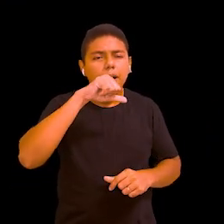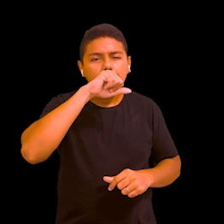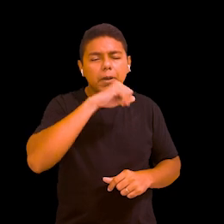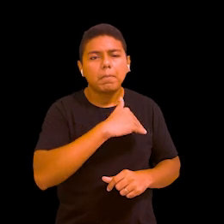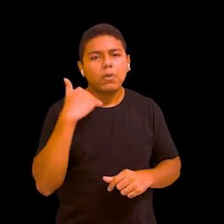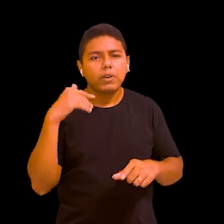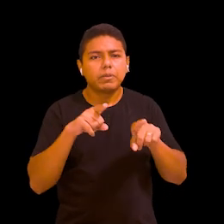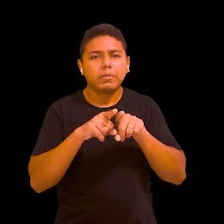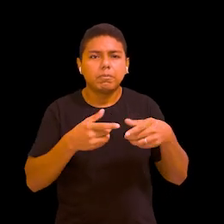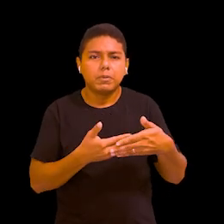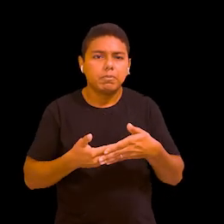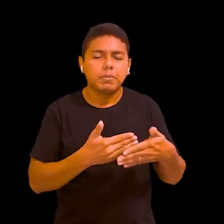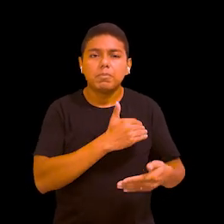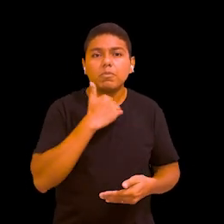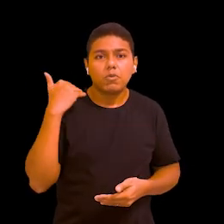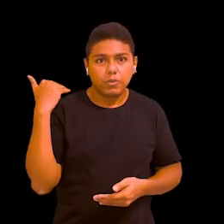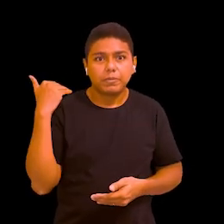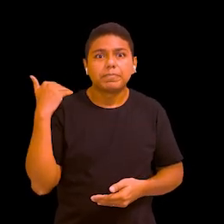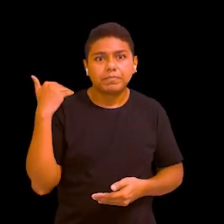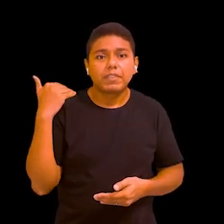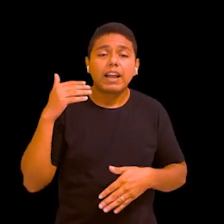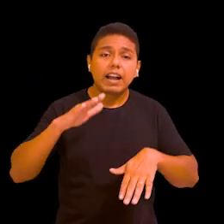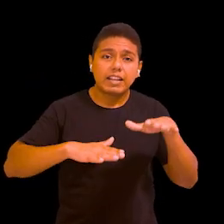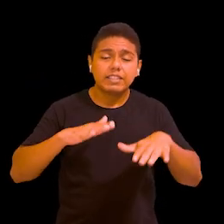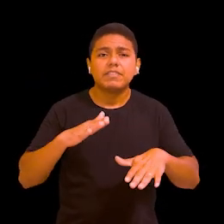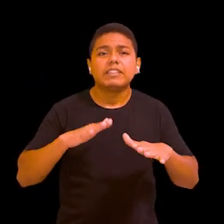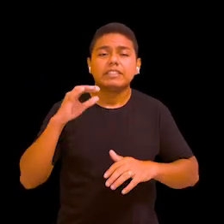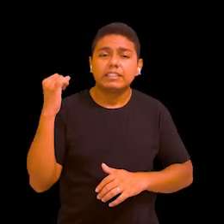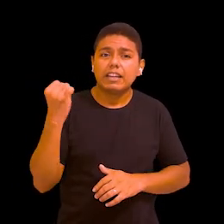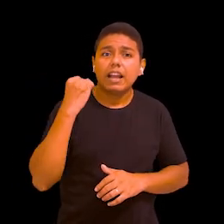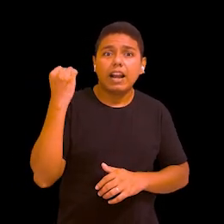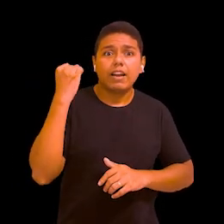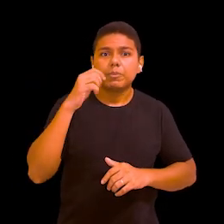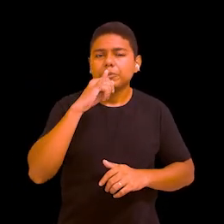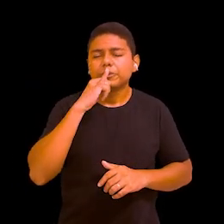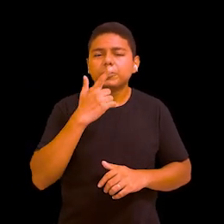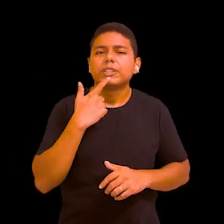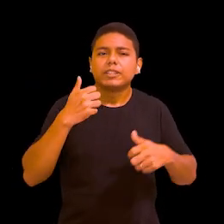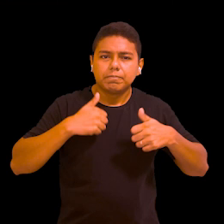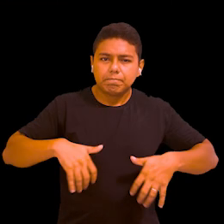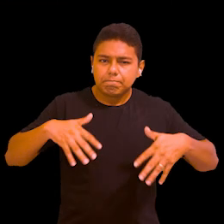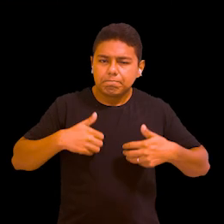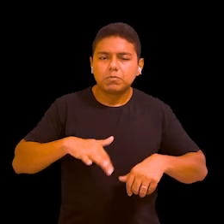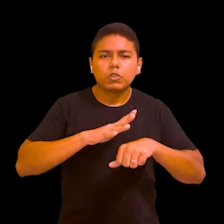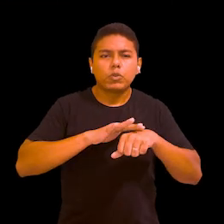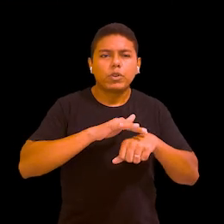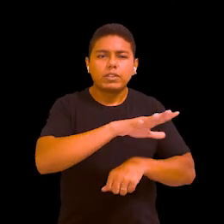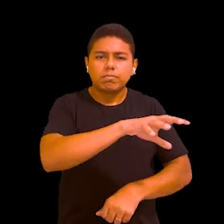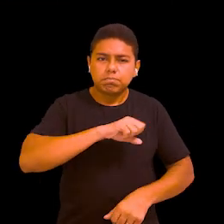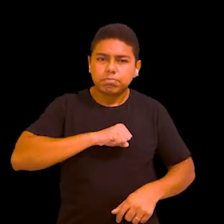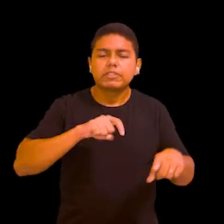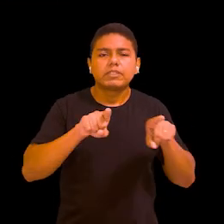e infantil, uma vez que muitas condições graves, como, por exemplo, hemorragias e infecções,